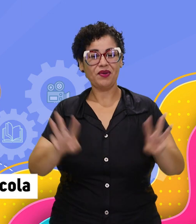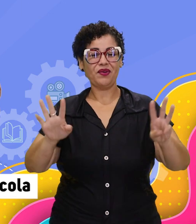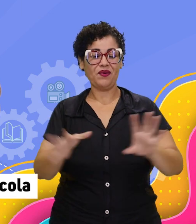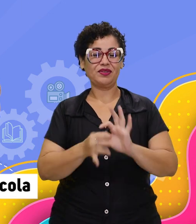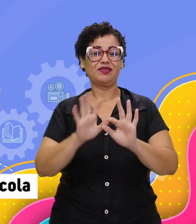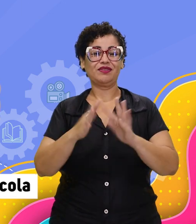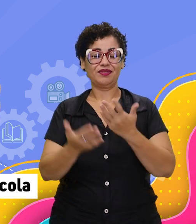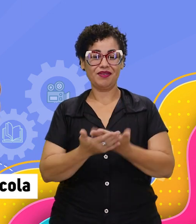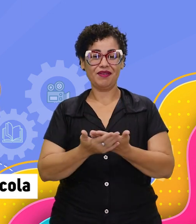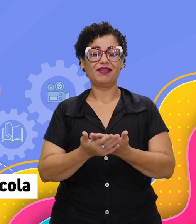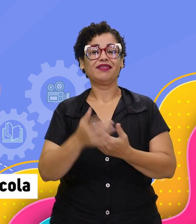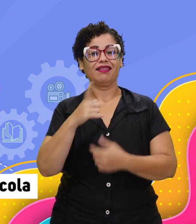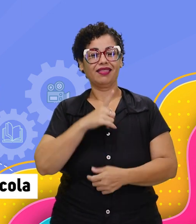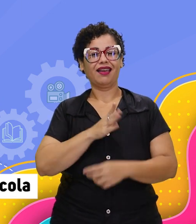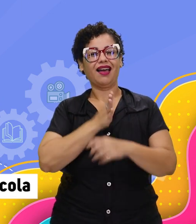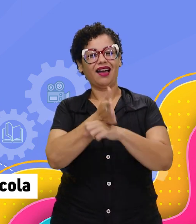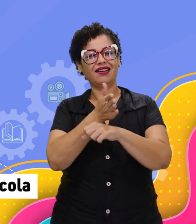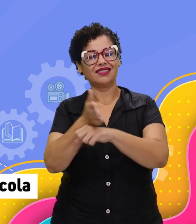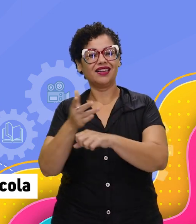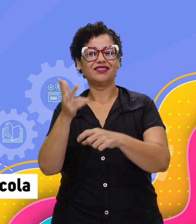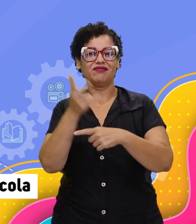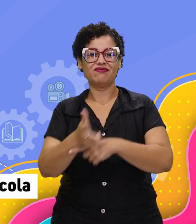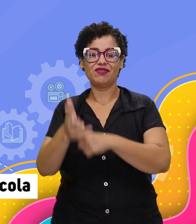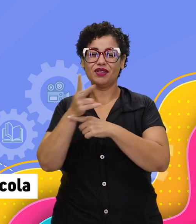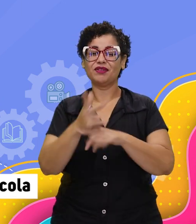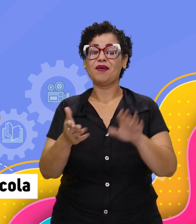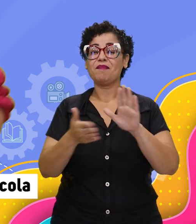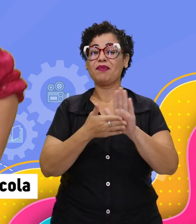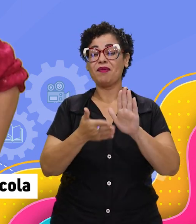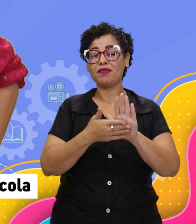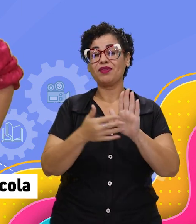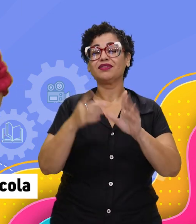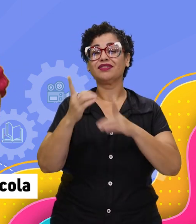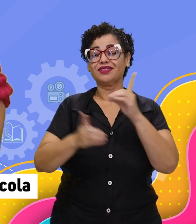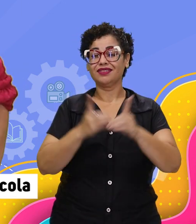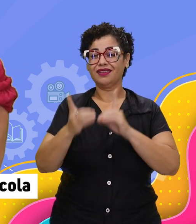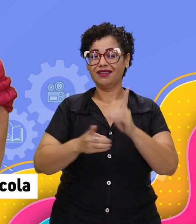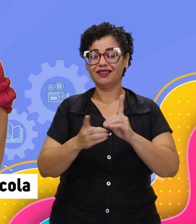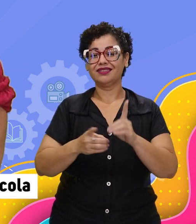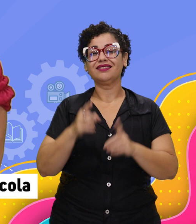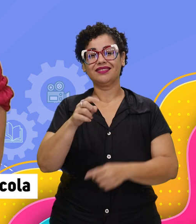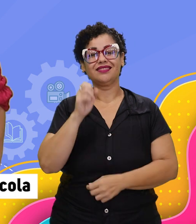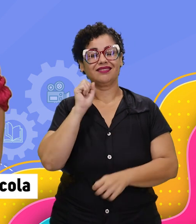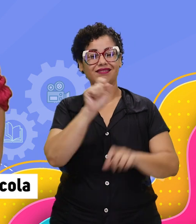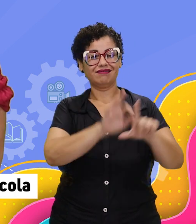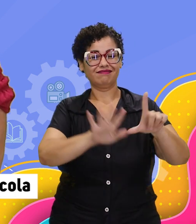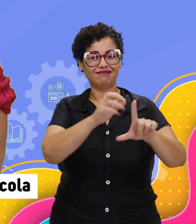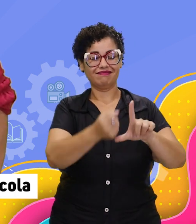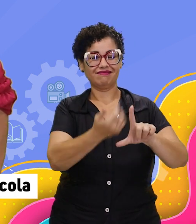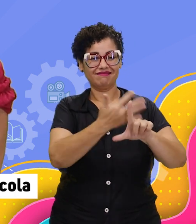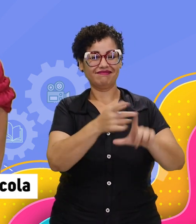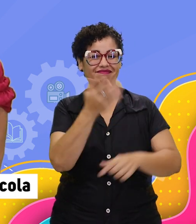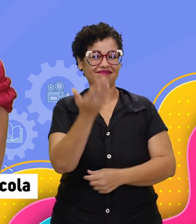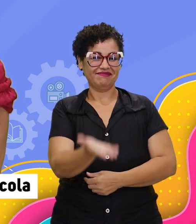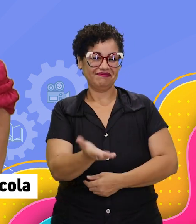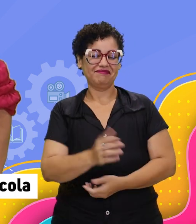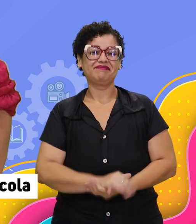Escola para ter acesso a mais vídeos e propostas de atividade. O site está aqui na sua telinha, junto com o QR Code.